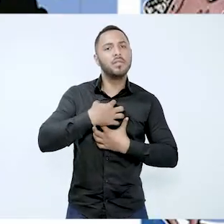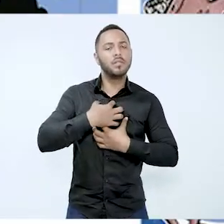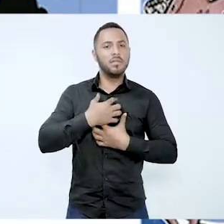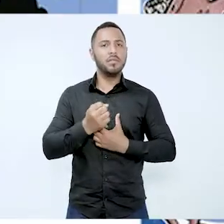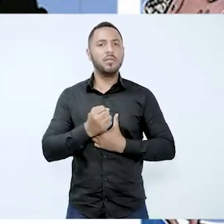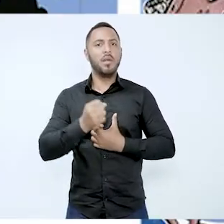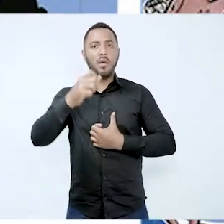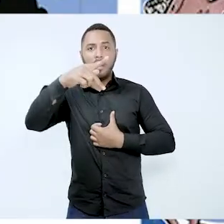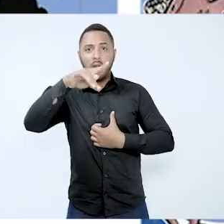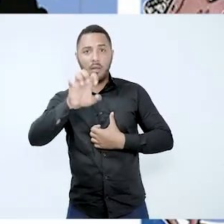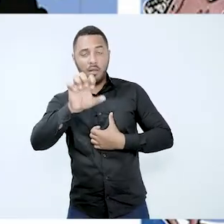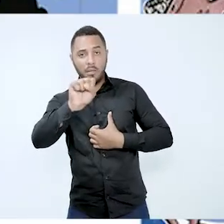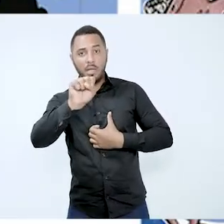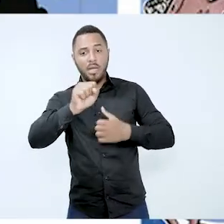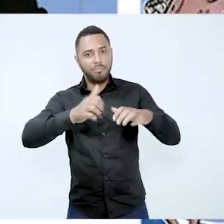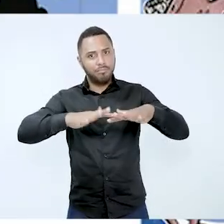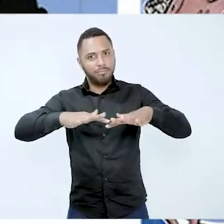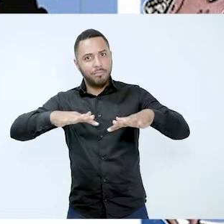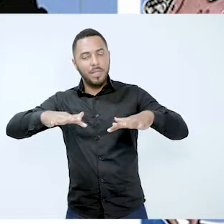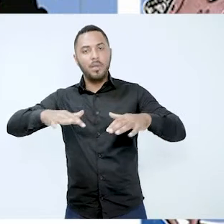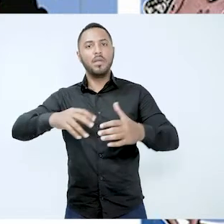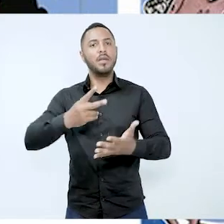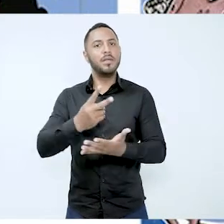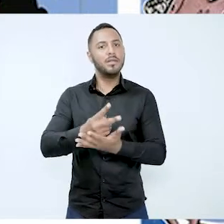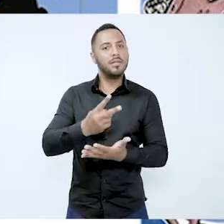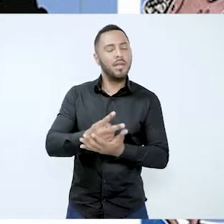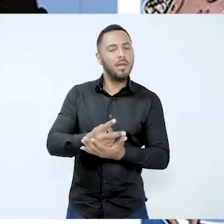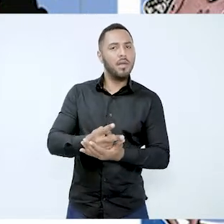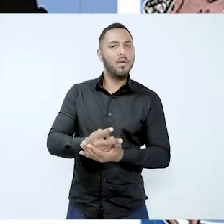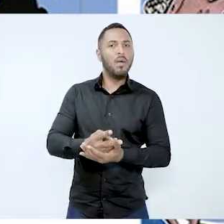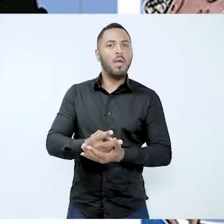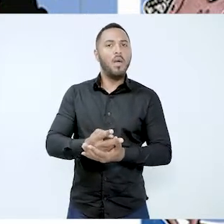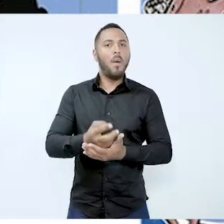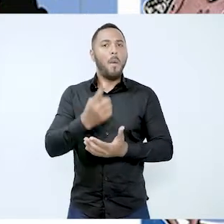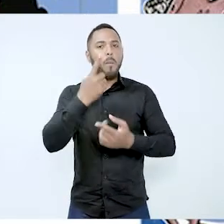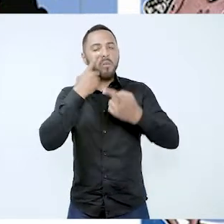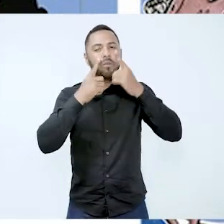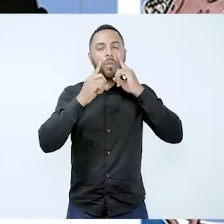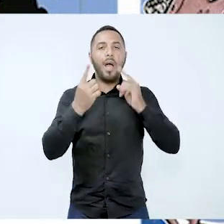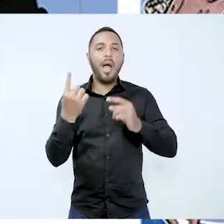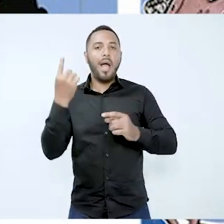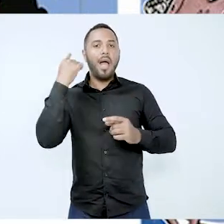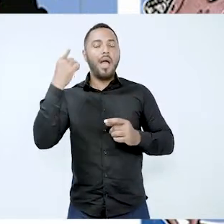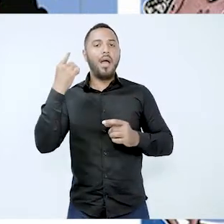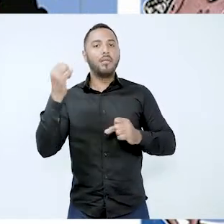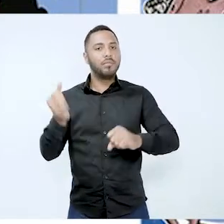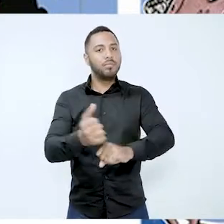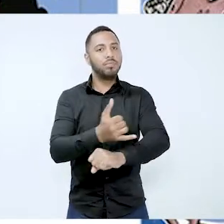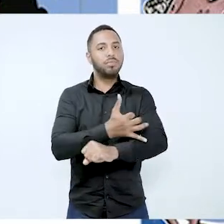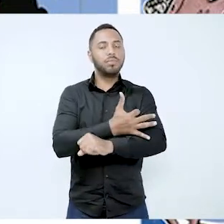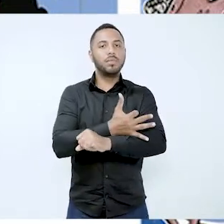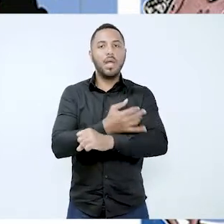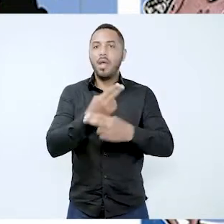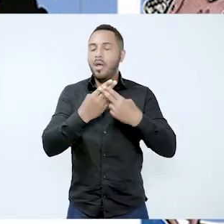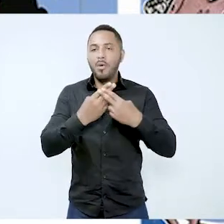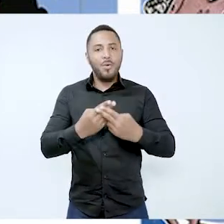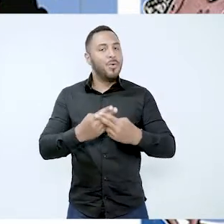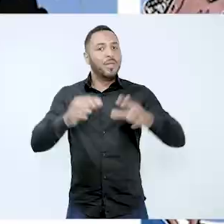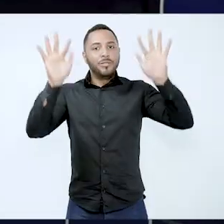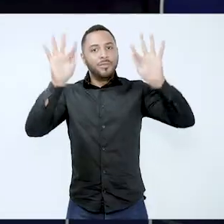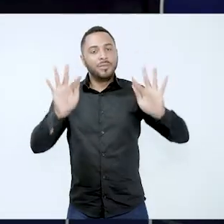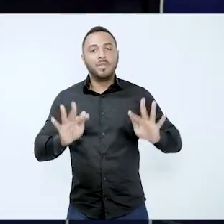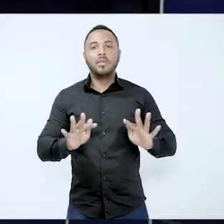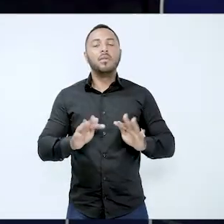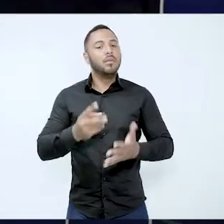sentia, meus pés tremiam toda vez que, meus olhos banhados de emoção, não me aguentava de